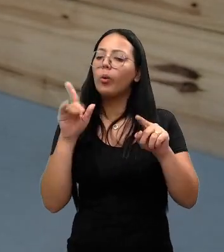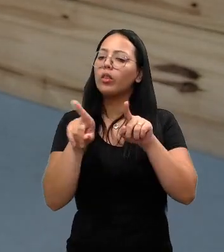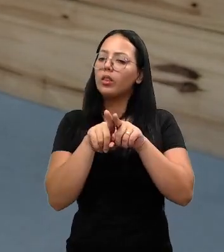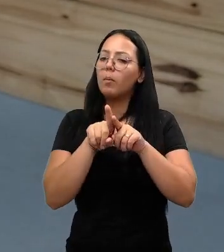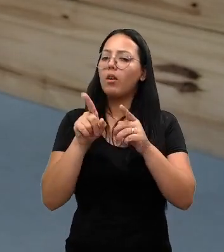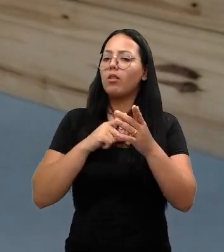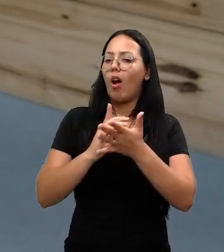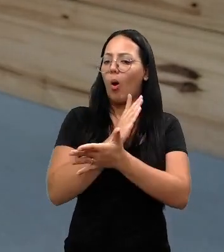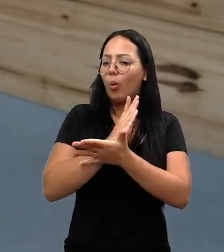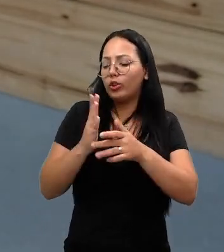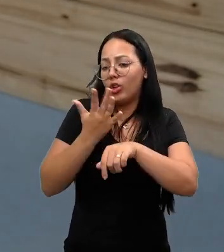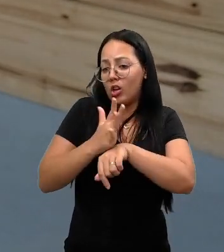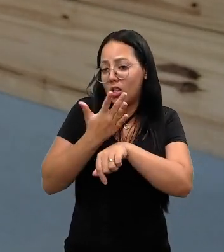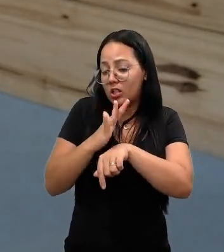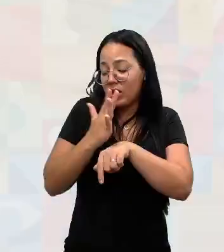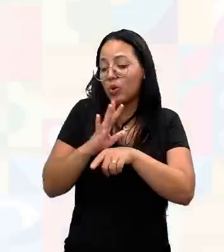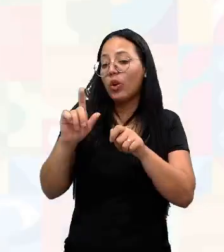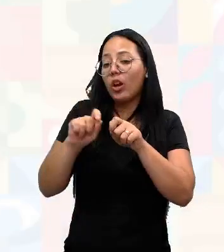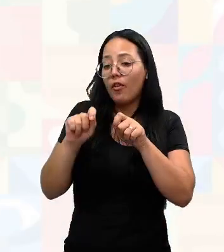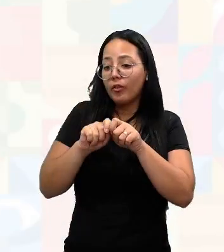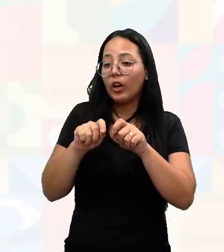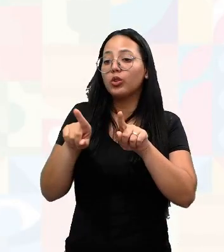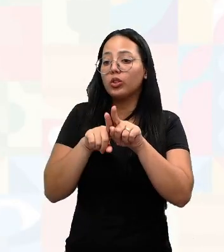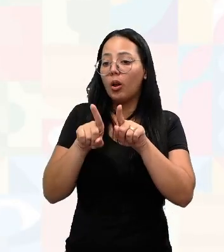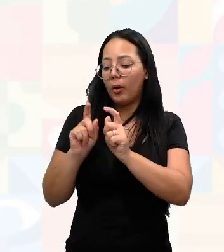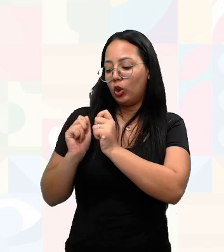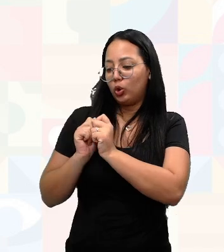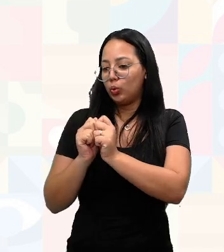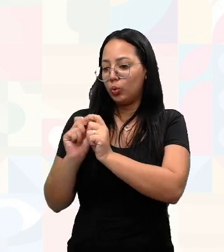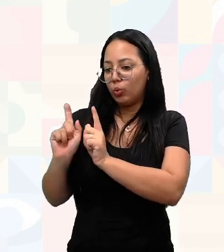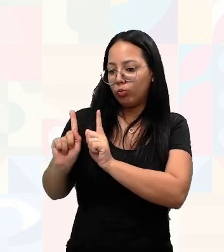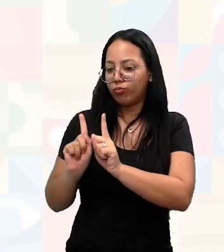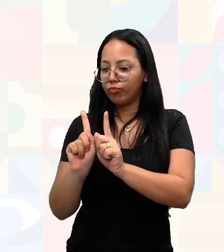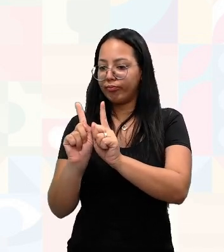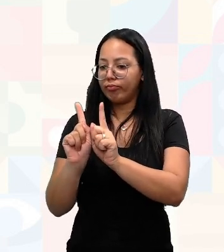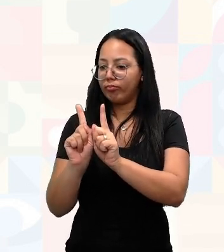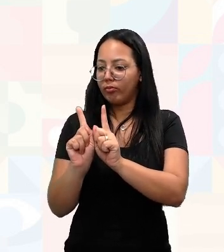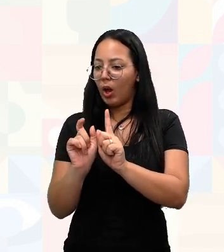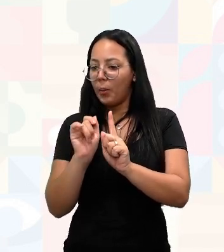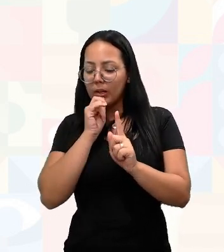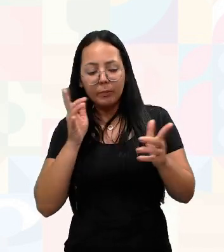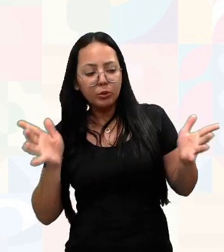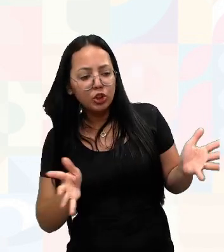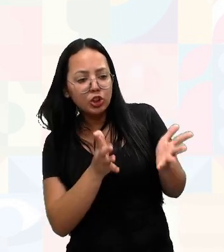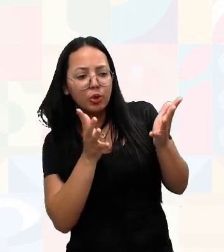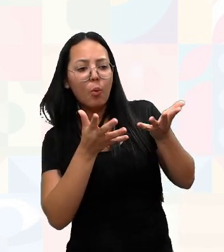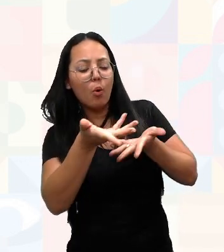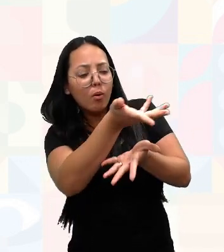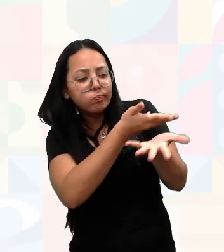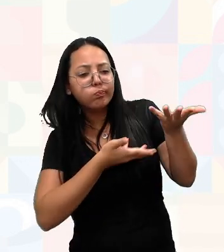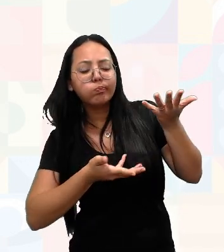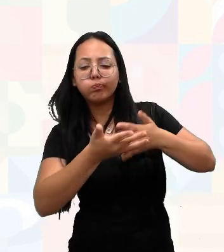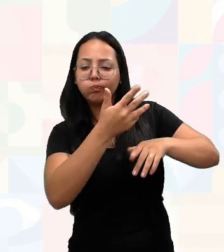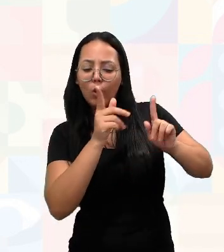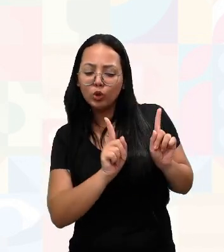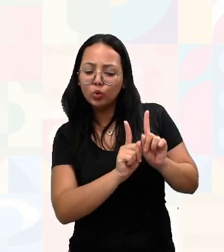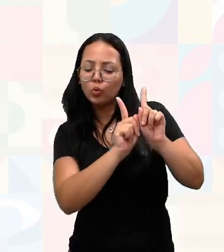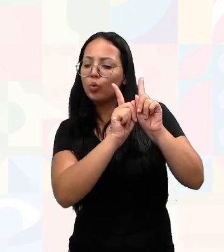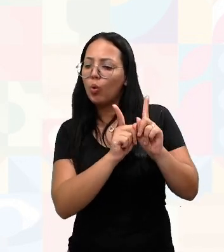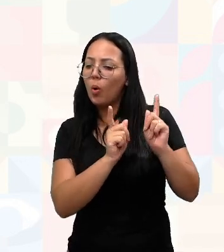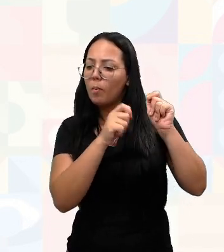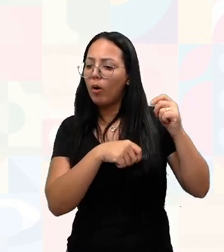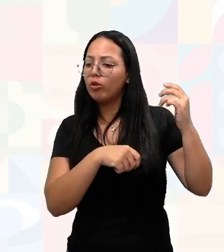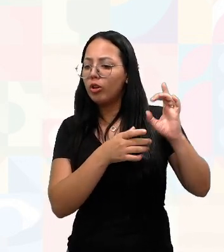ginásticas laborais que são feitas inclusive em pares, onde um estimula o outro e aí a gente consegue uma